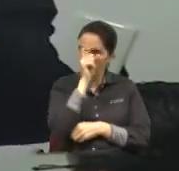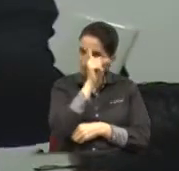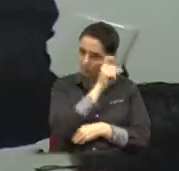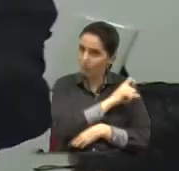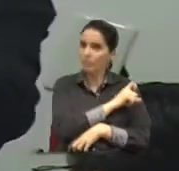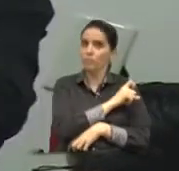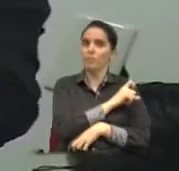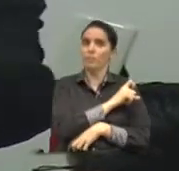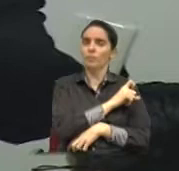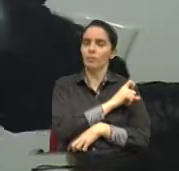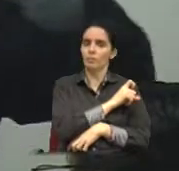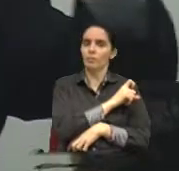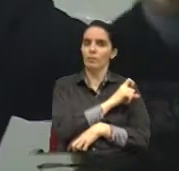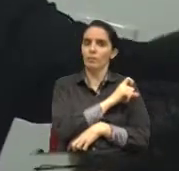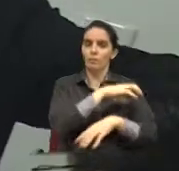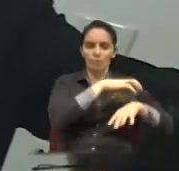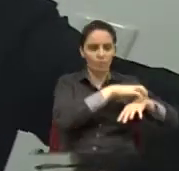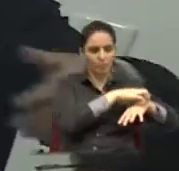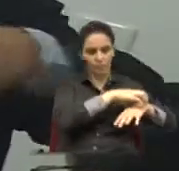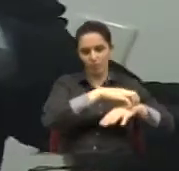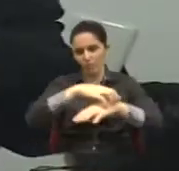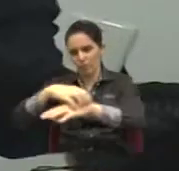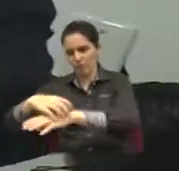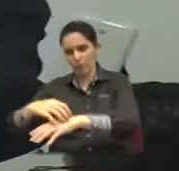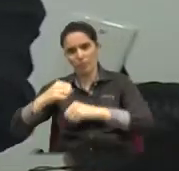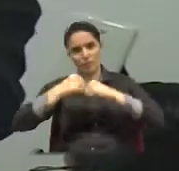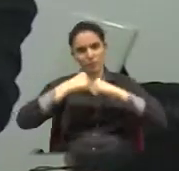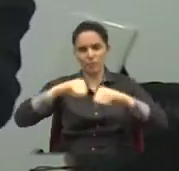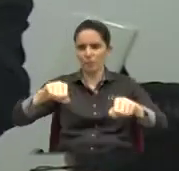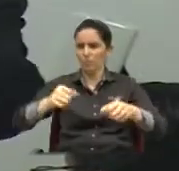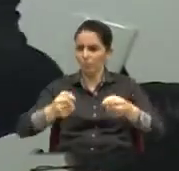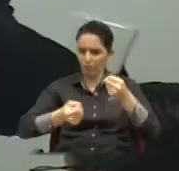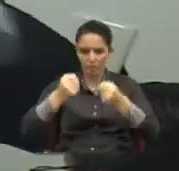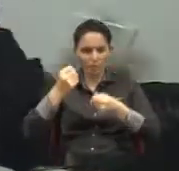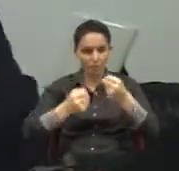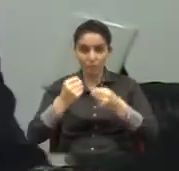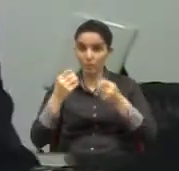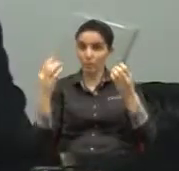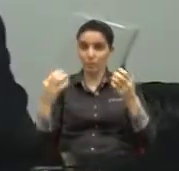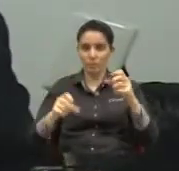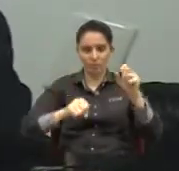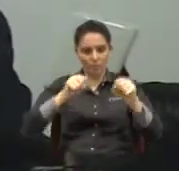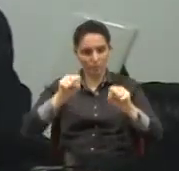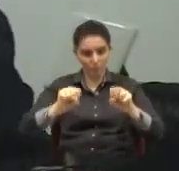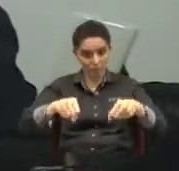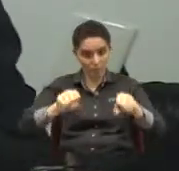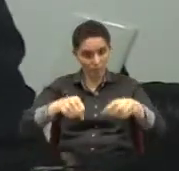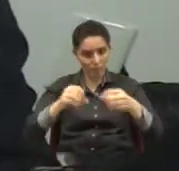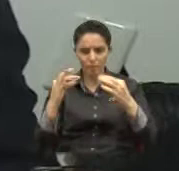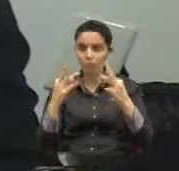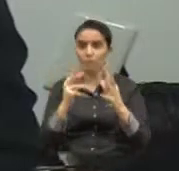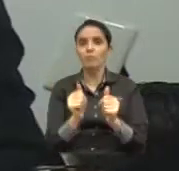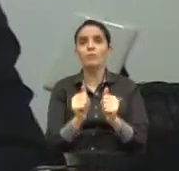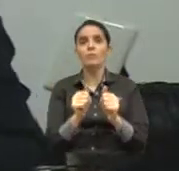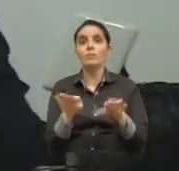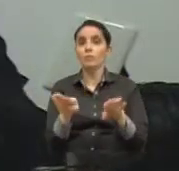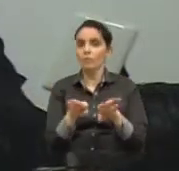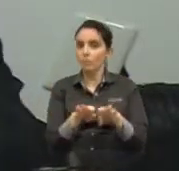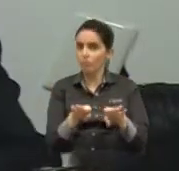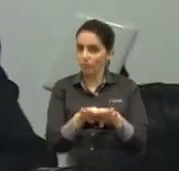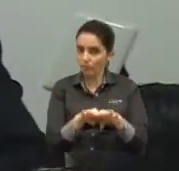o transporte tanto de ônibus, carro, motocicleta. Além disso,